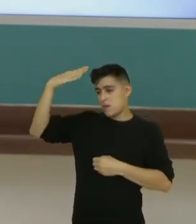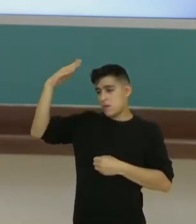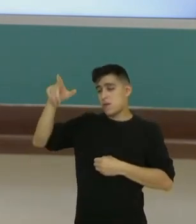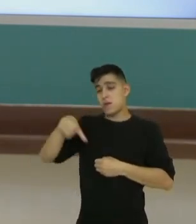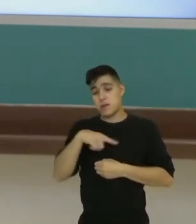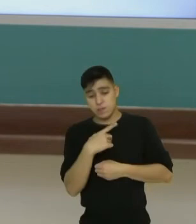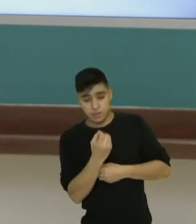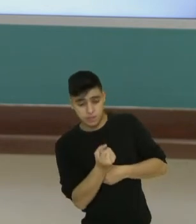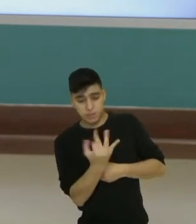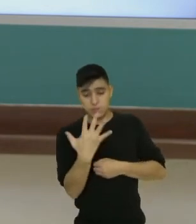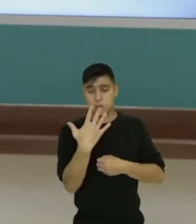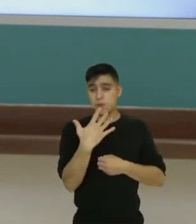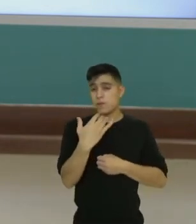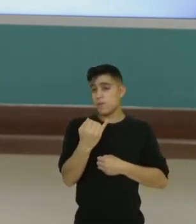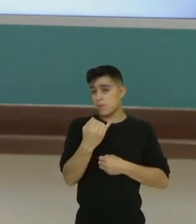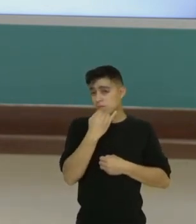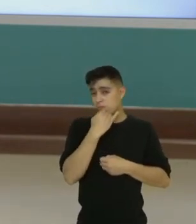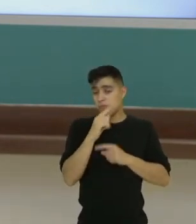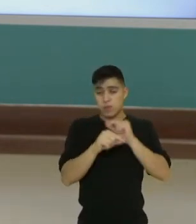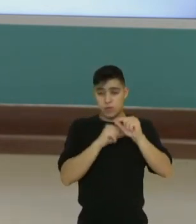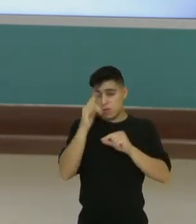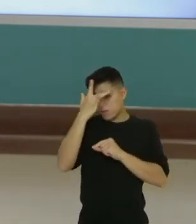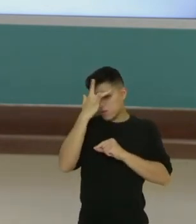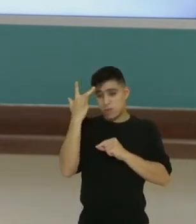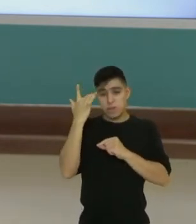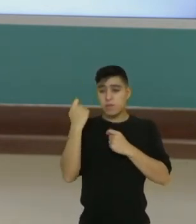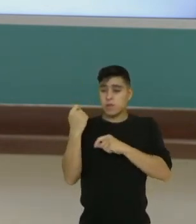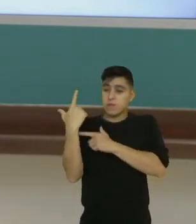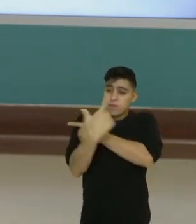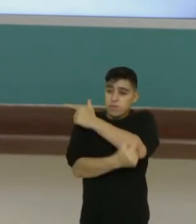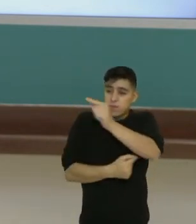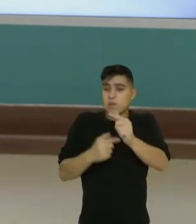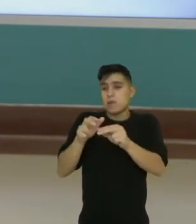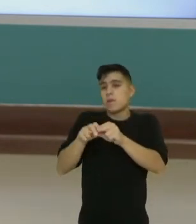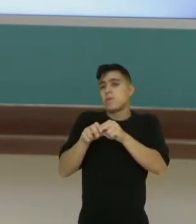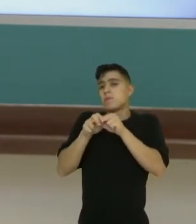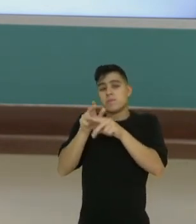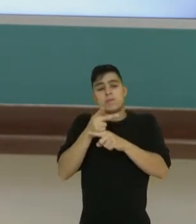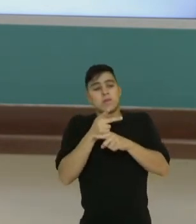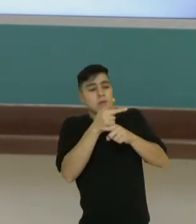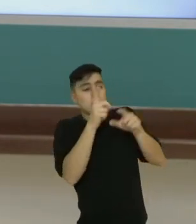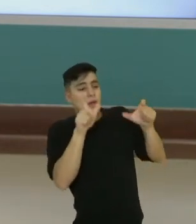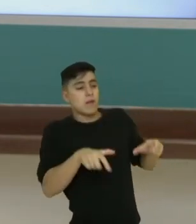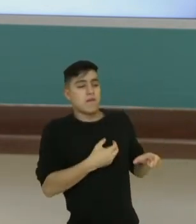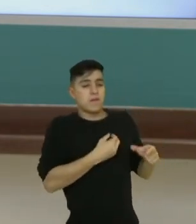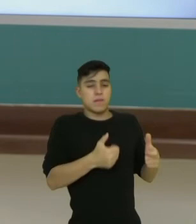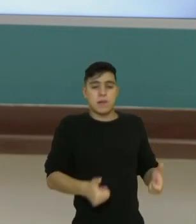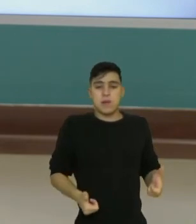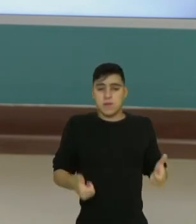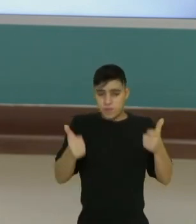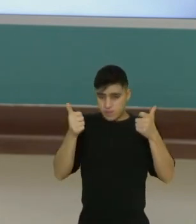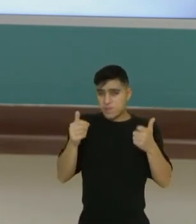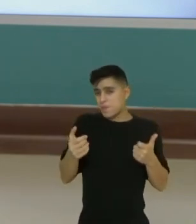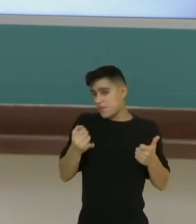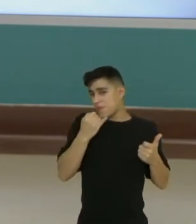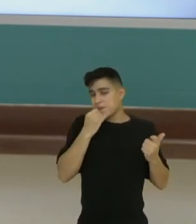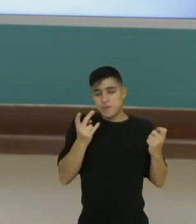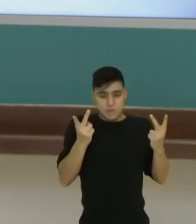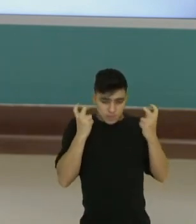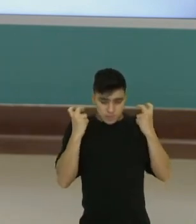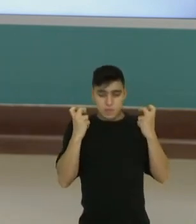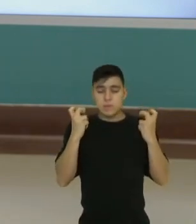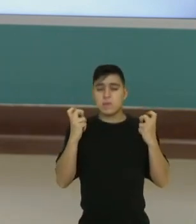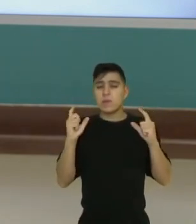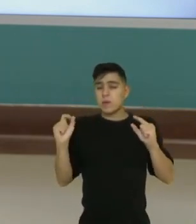mas alguns em que, infelizmente, as pessoas têm que sair por procurar melhores condições de vida. E aí nós percebemos uma grande